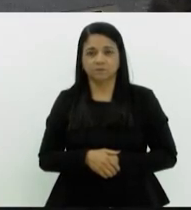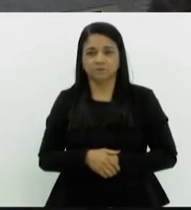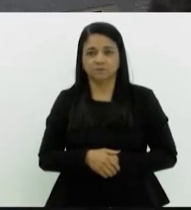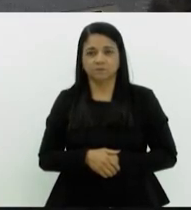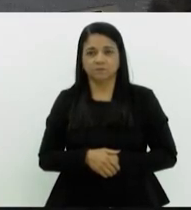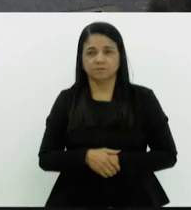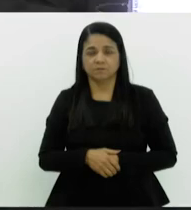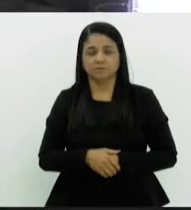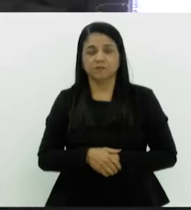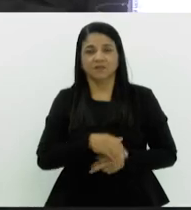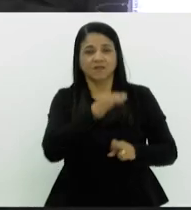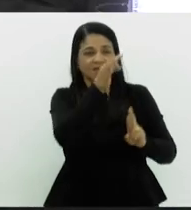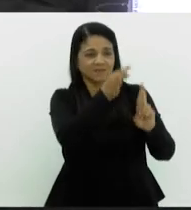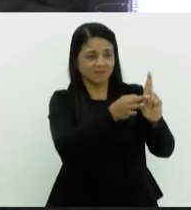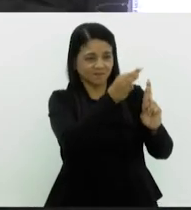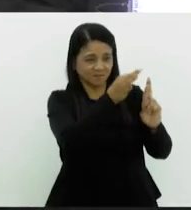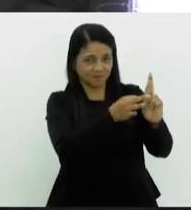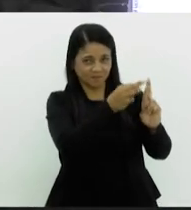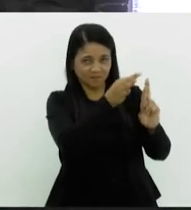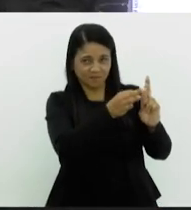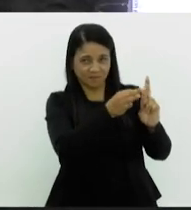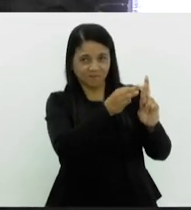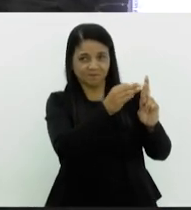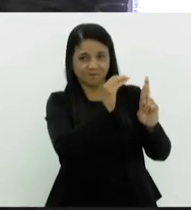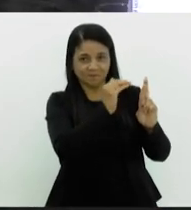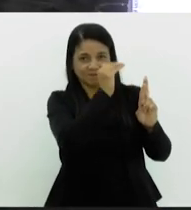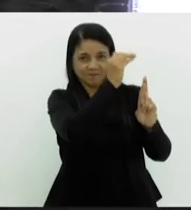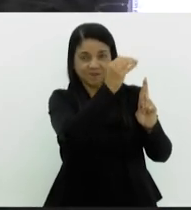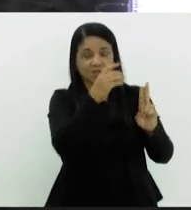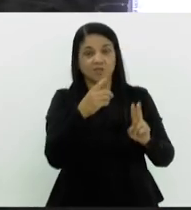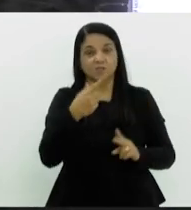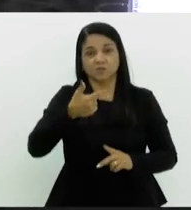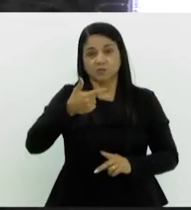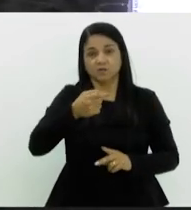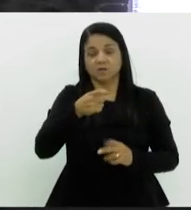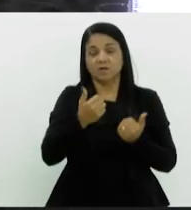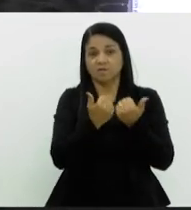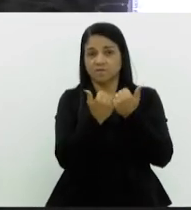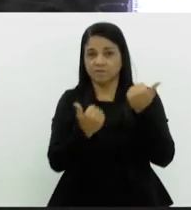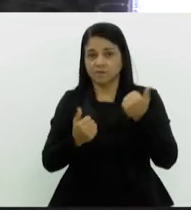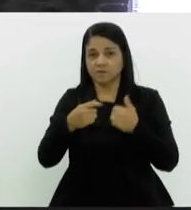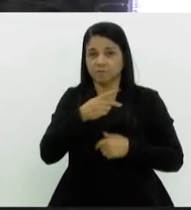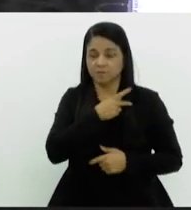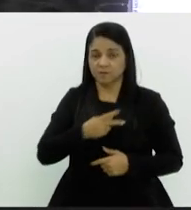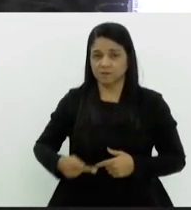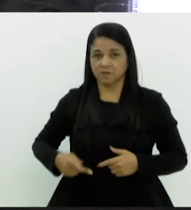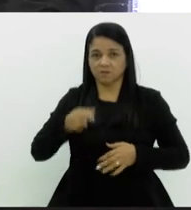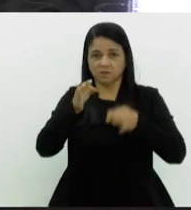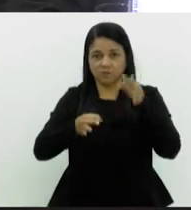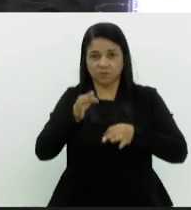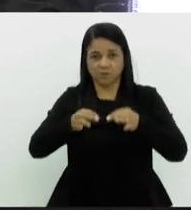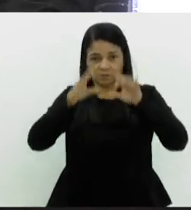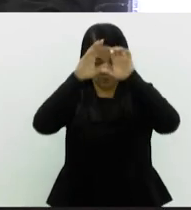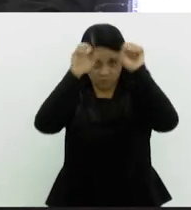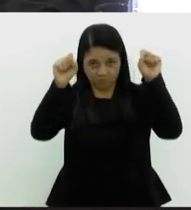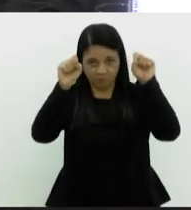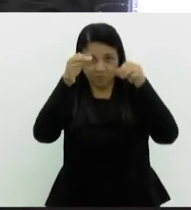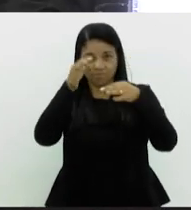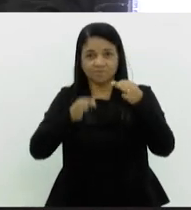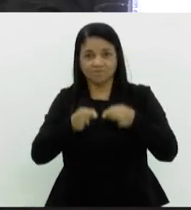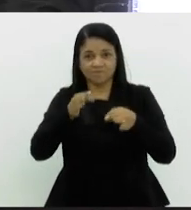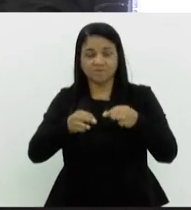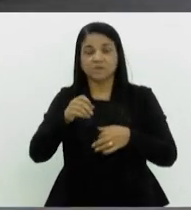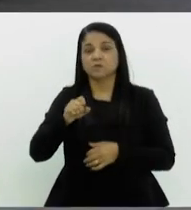E a desembargadora, segunda vice-presidente do Tribunal de Justiça do Estado do Rio de Janeiro, Sueli Magalhães,